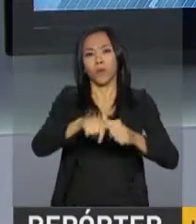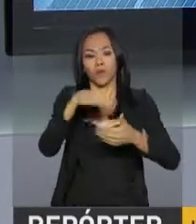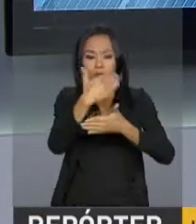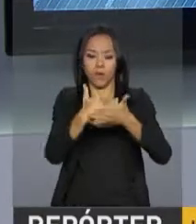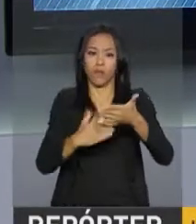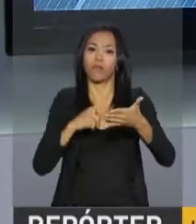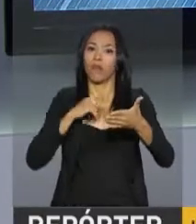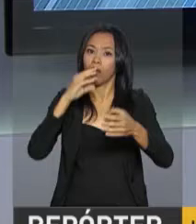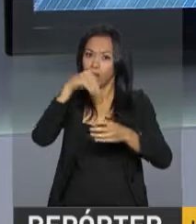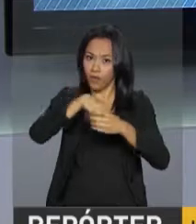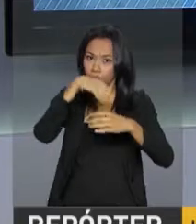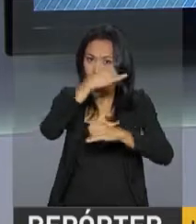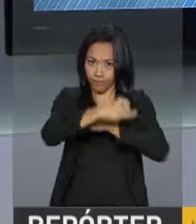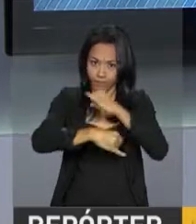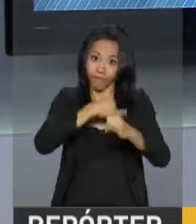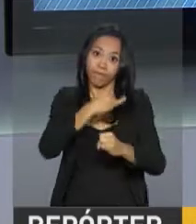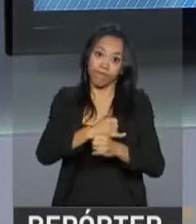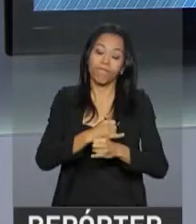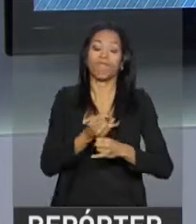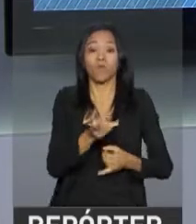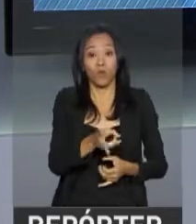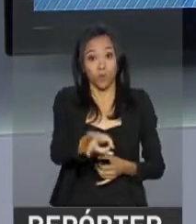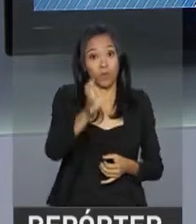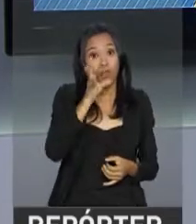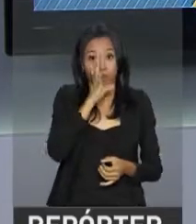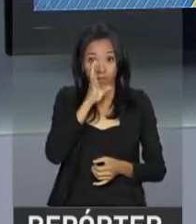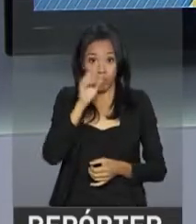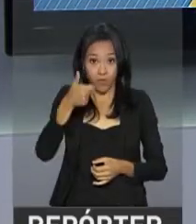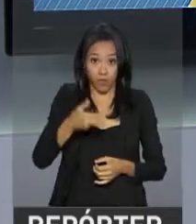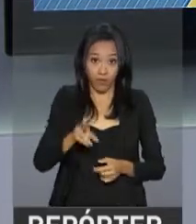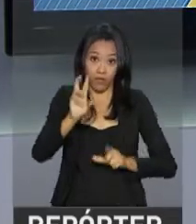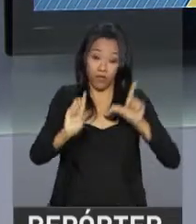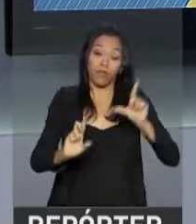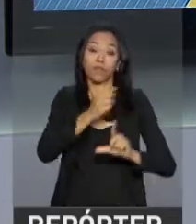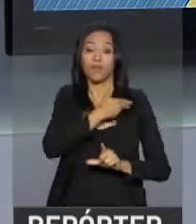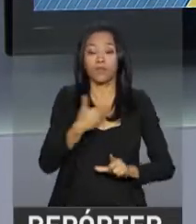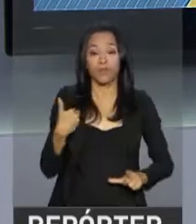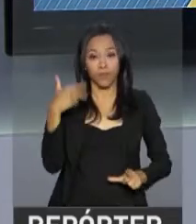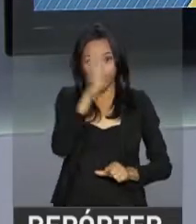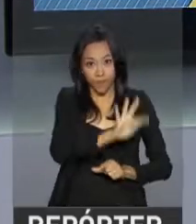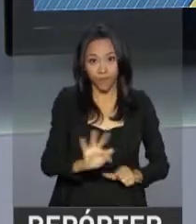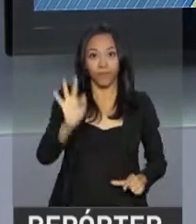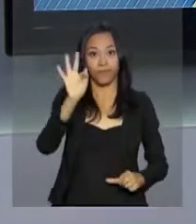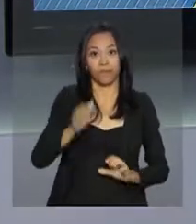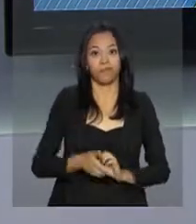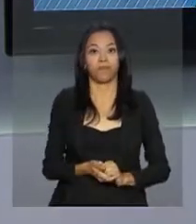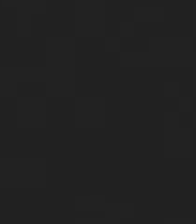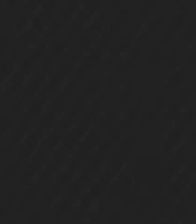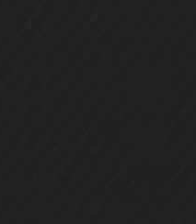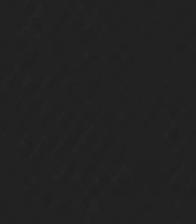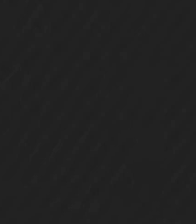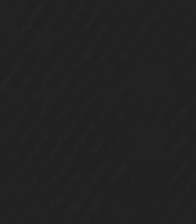também está na nossa página na internet continue com a gente na nbr a tv do governo federal